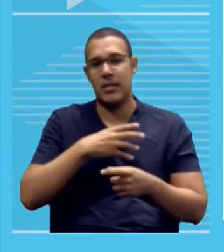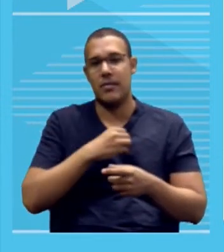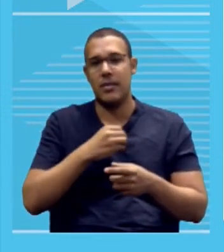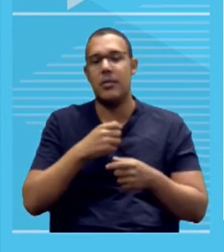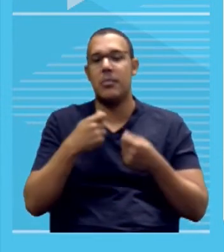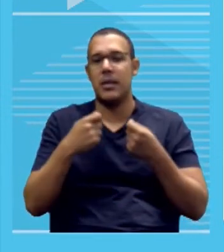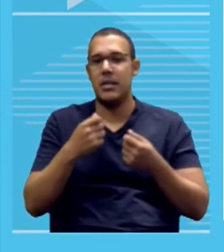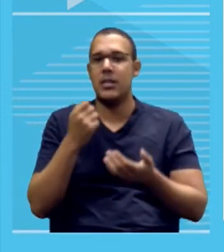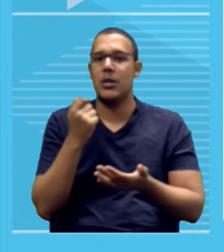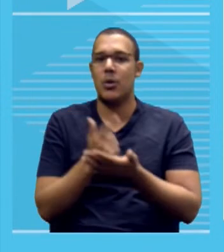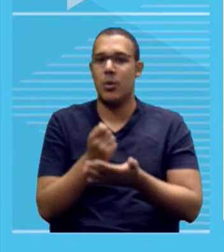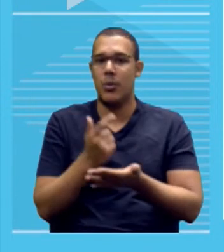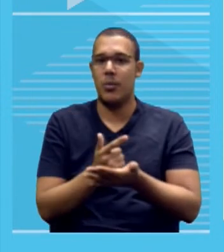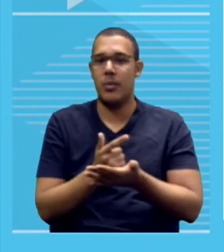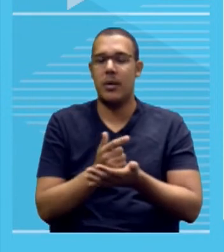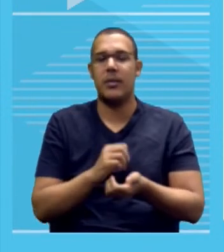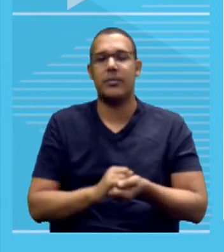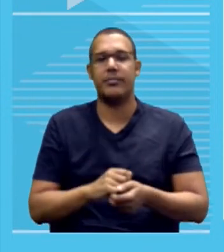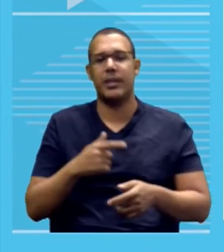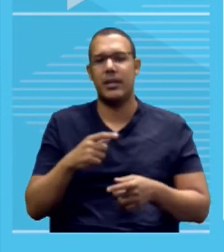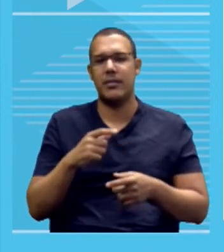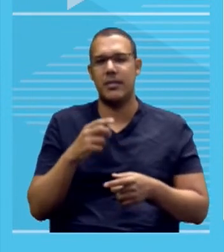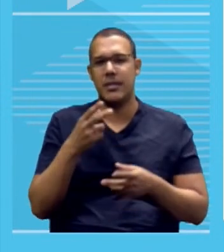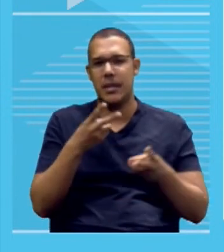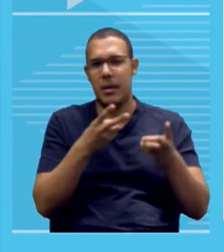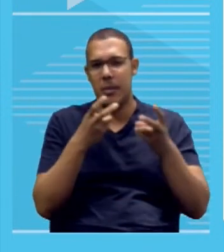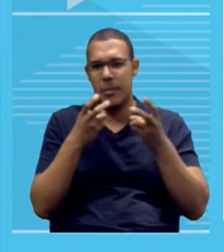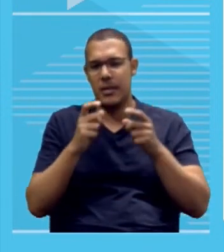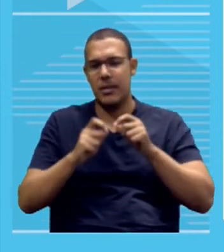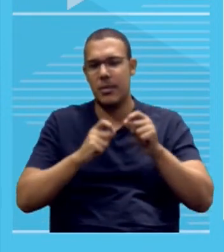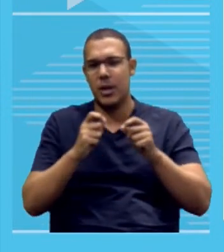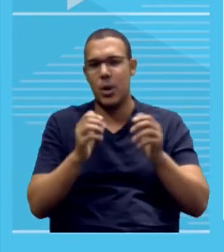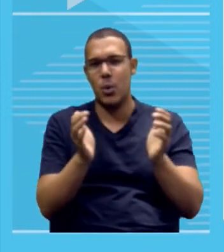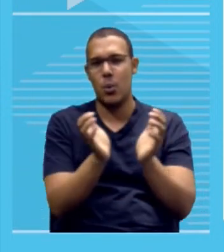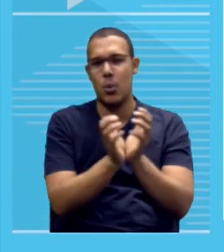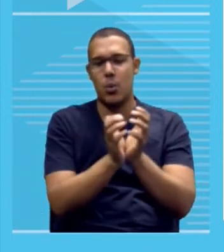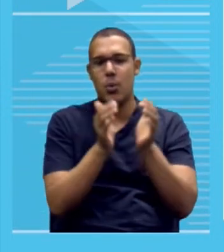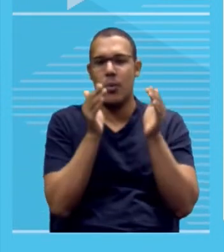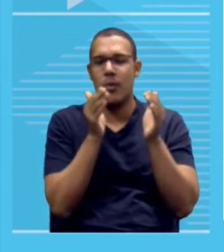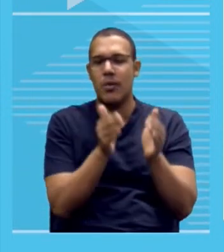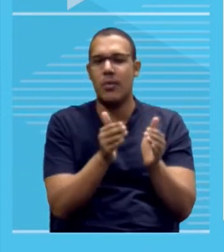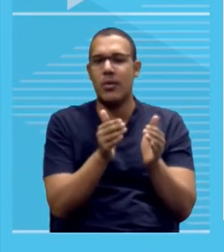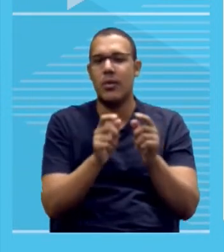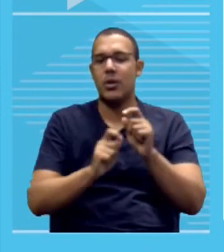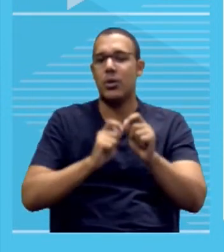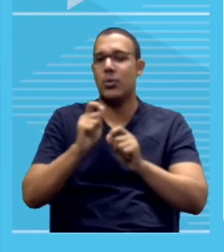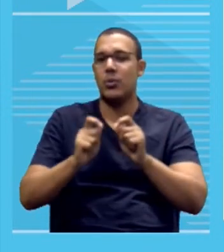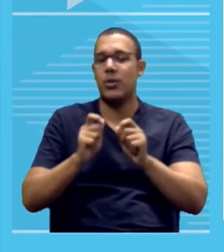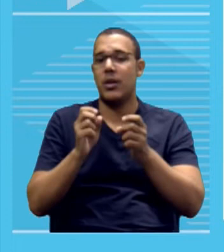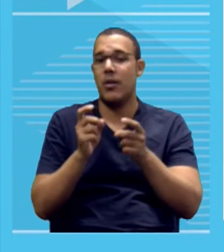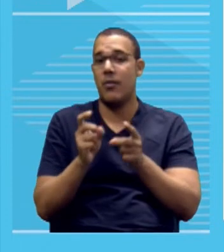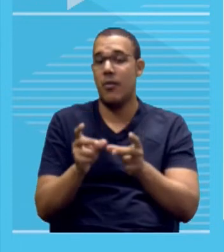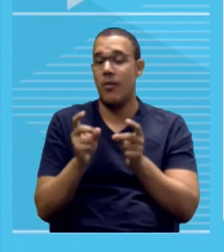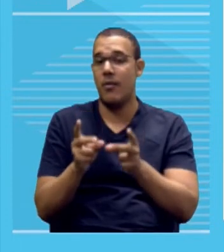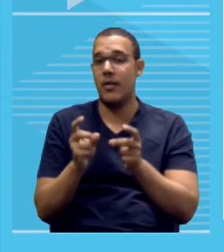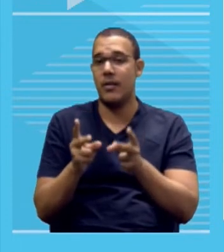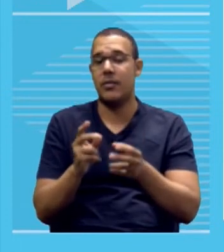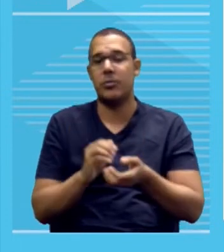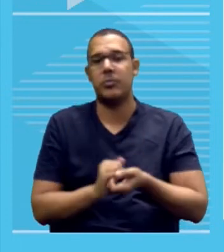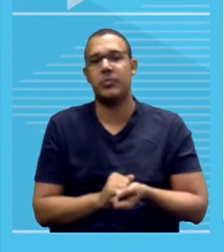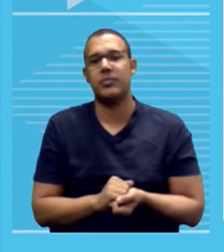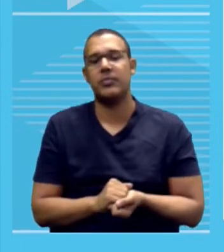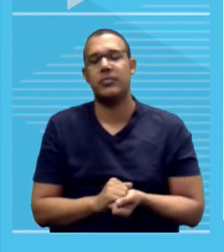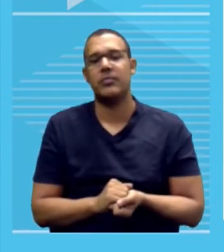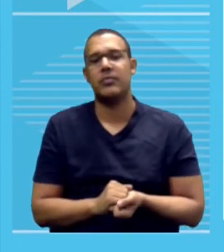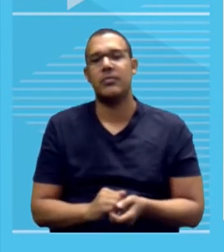perceber aí essa esse jogo entre o público alvo e o que que eu quero vender ao mesmo tempo você também